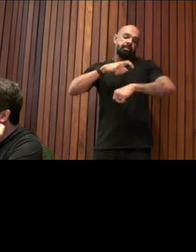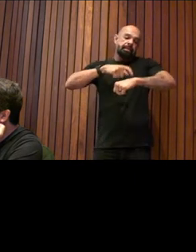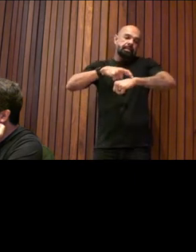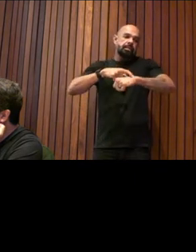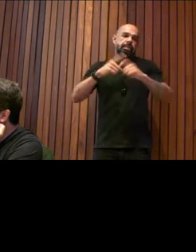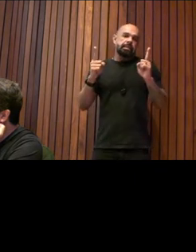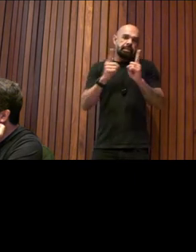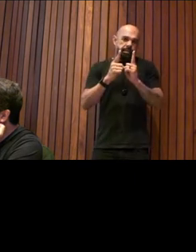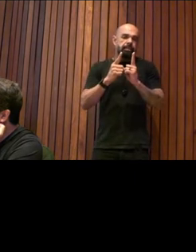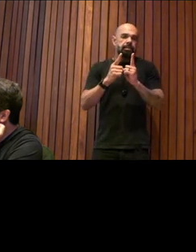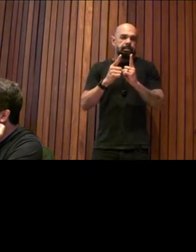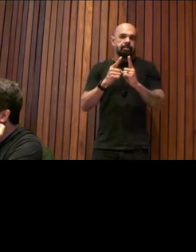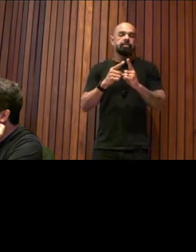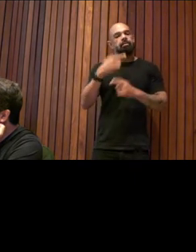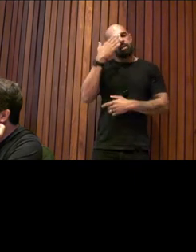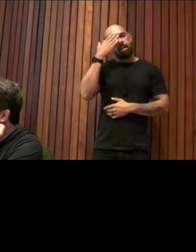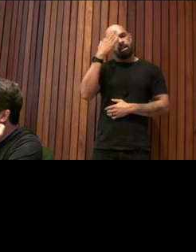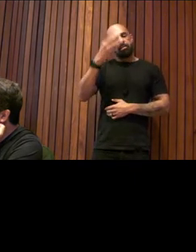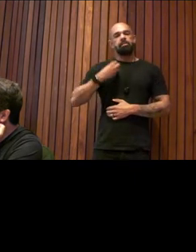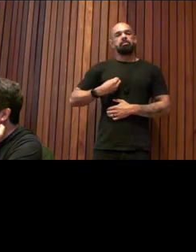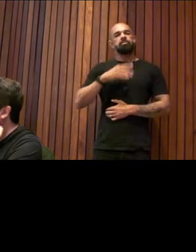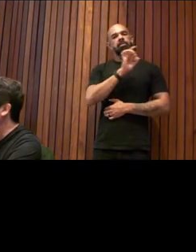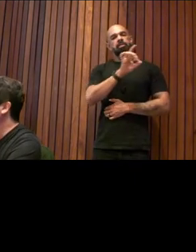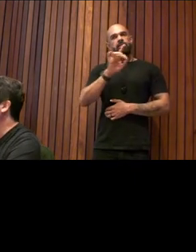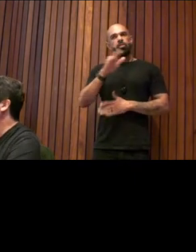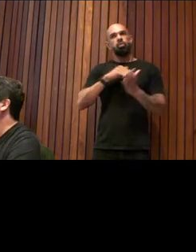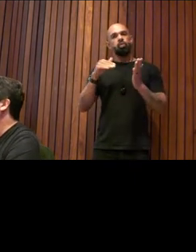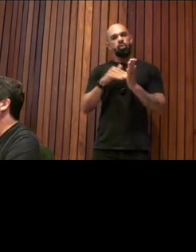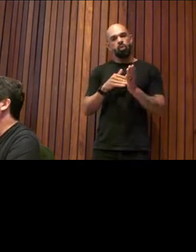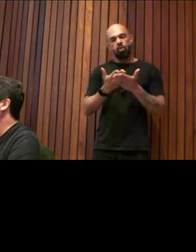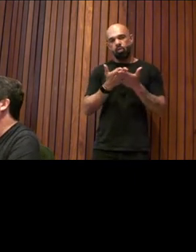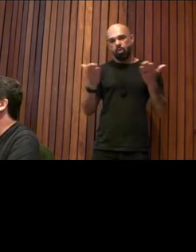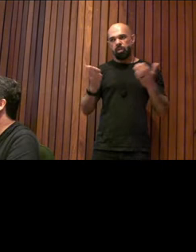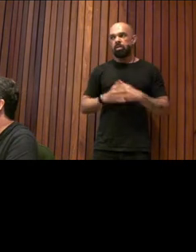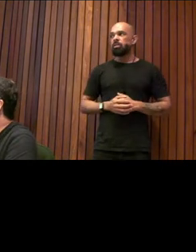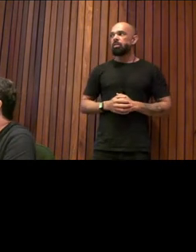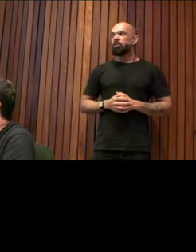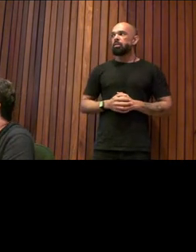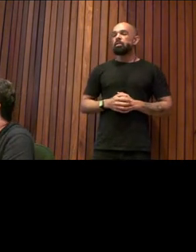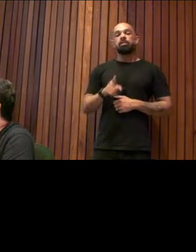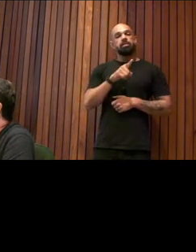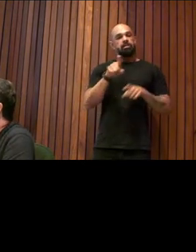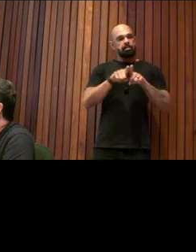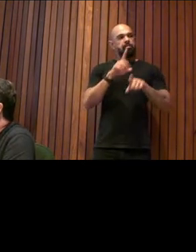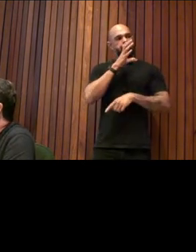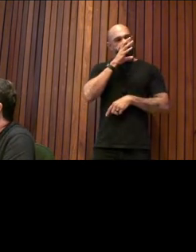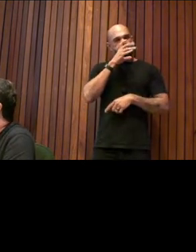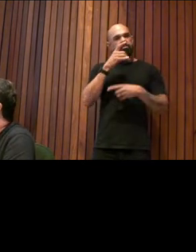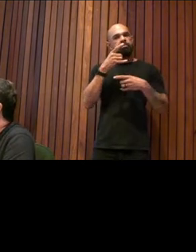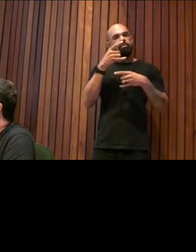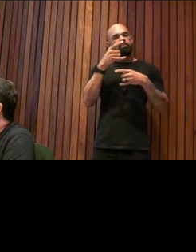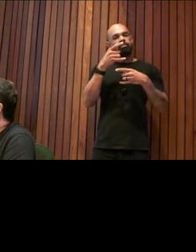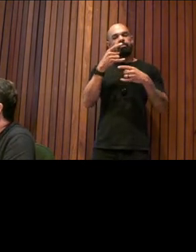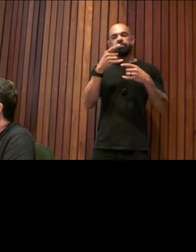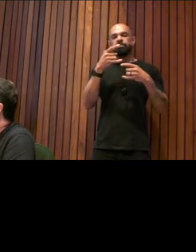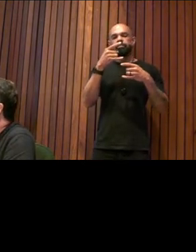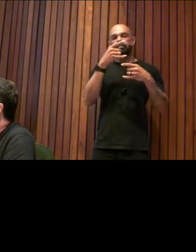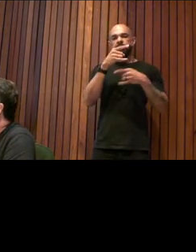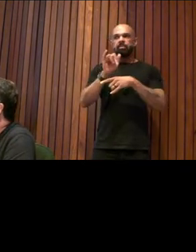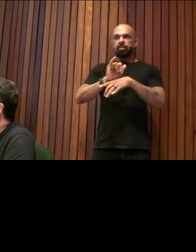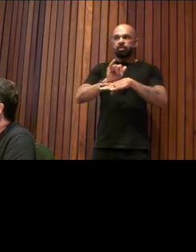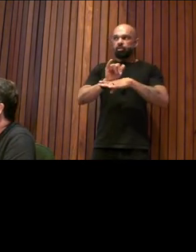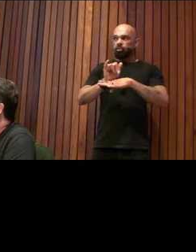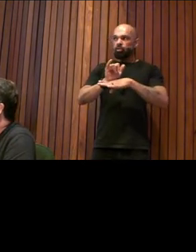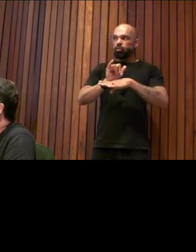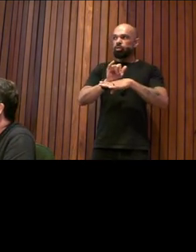meio em cima da hora. Tá? Agradeço a presença de todos e todas, o pessoal que também está assistindo aí pelo YouTube.